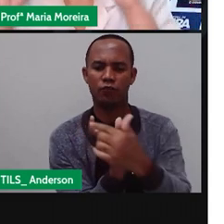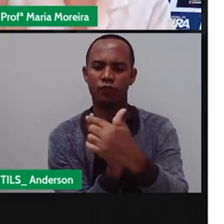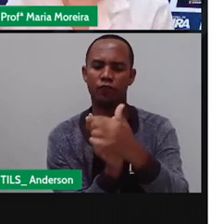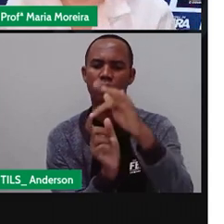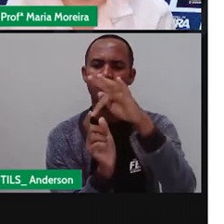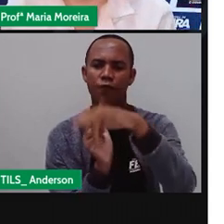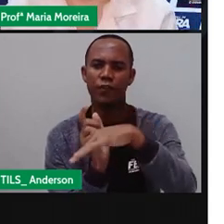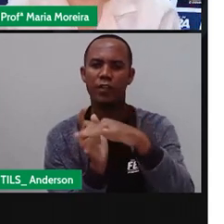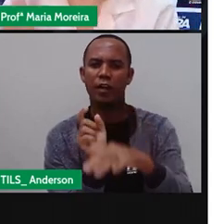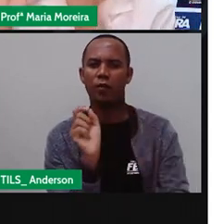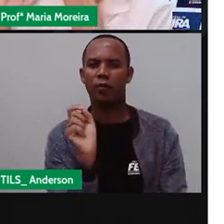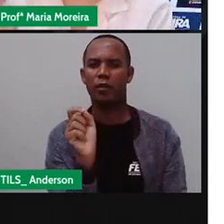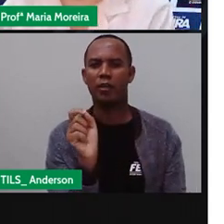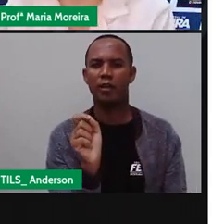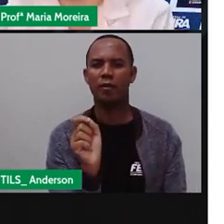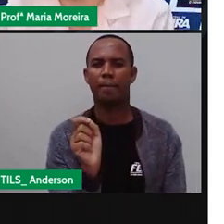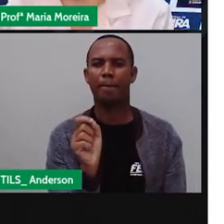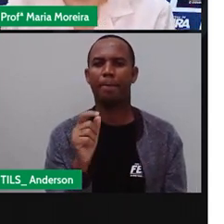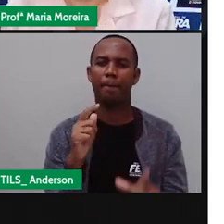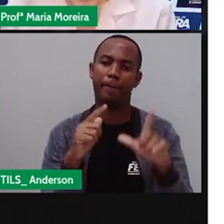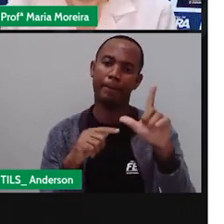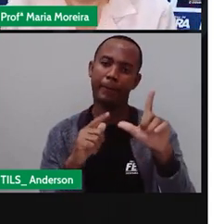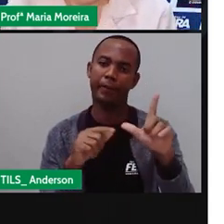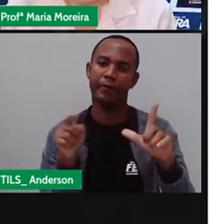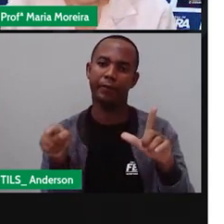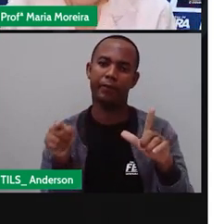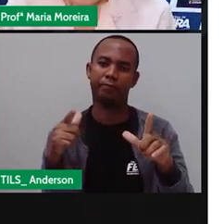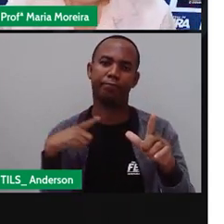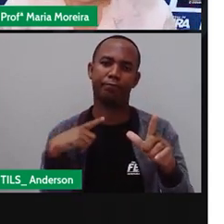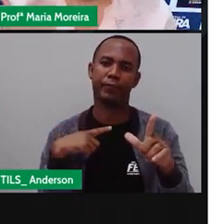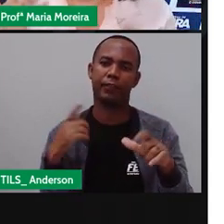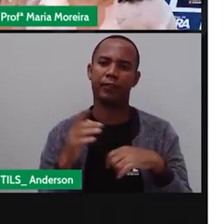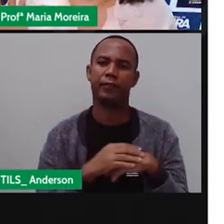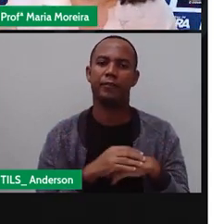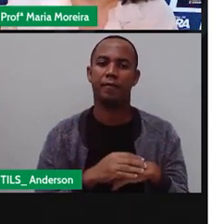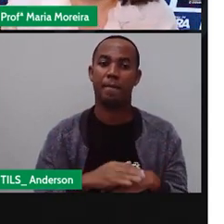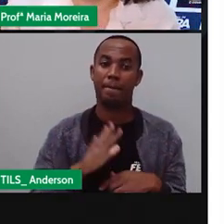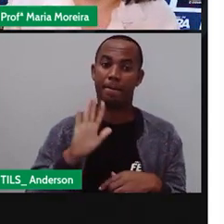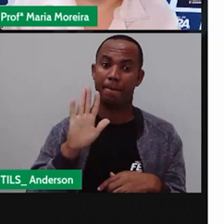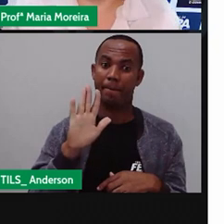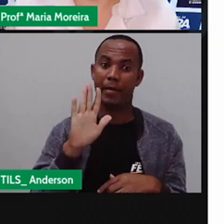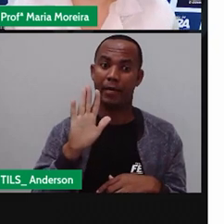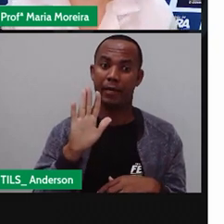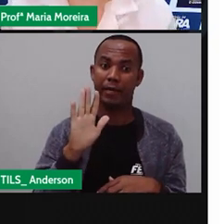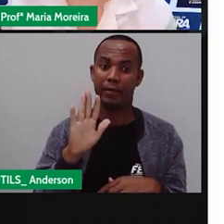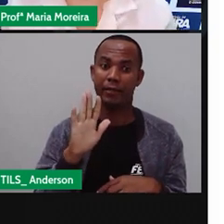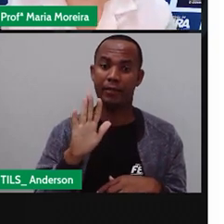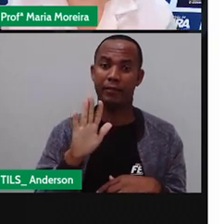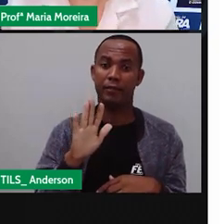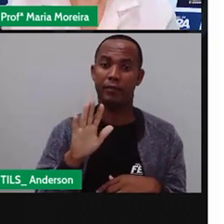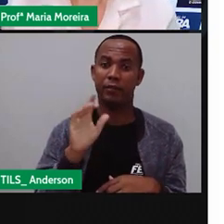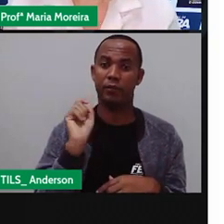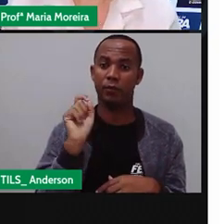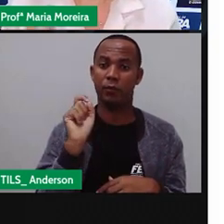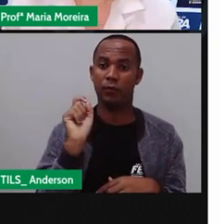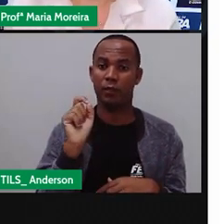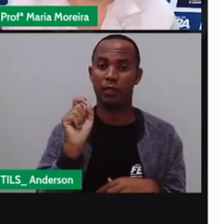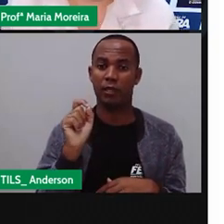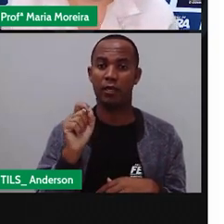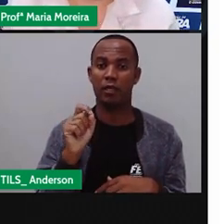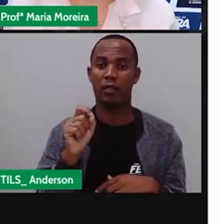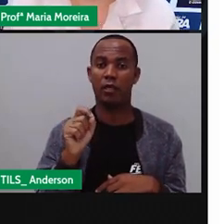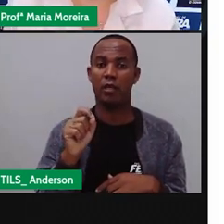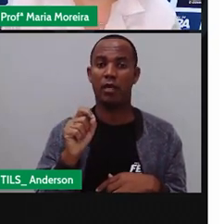aonde? No finalzinho da frase, que é o que? O meu verso. Mas, porém, contudo, todavia, em